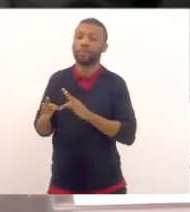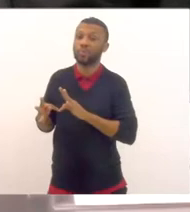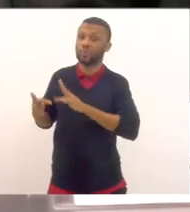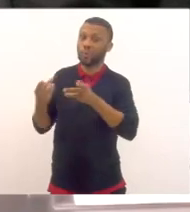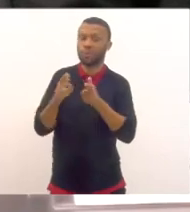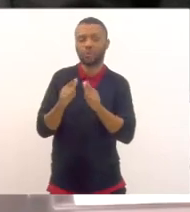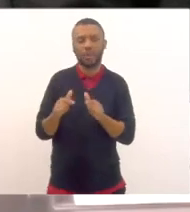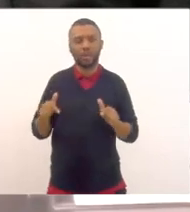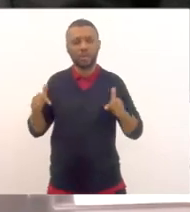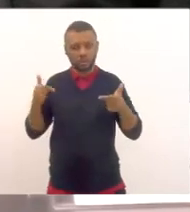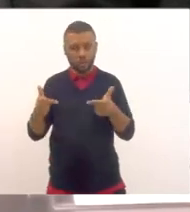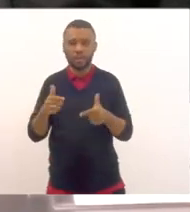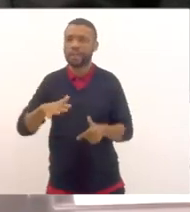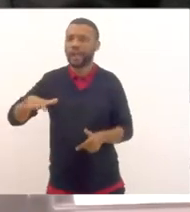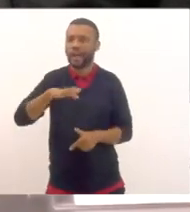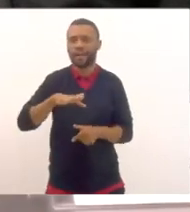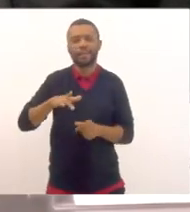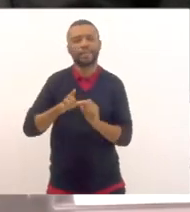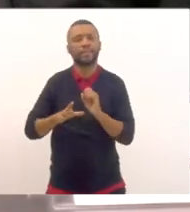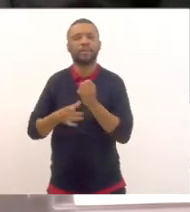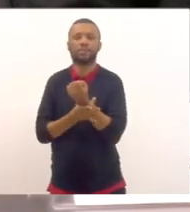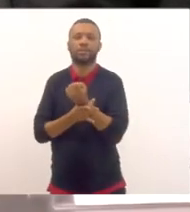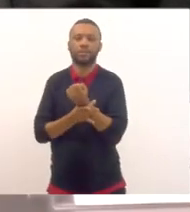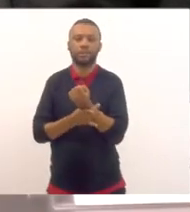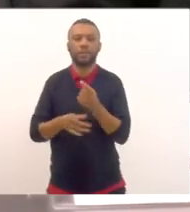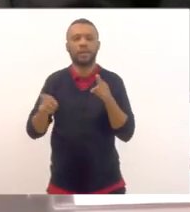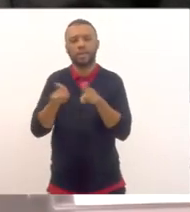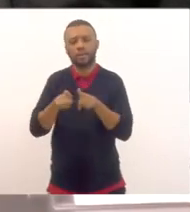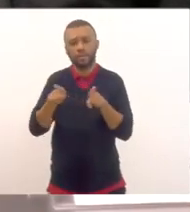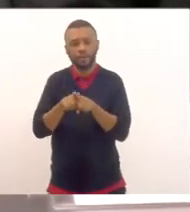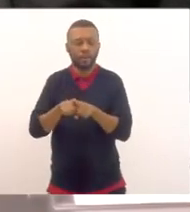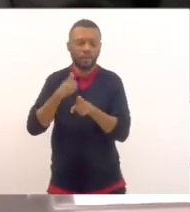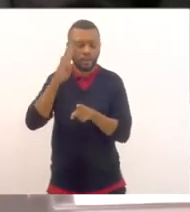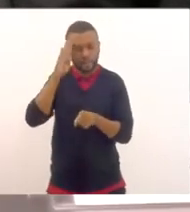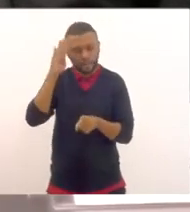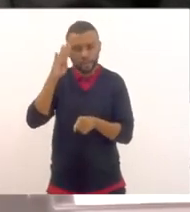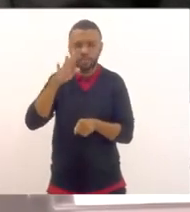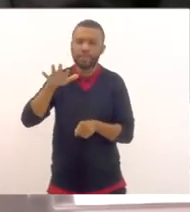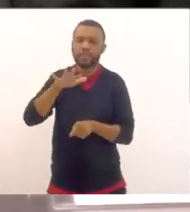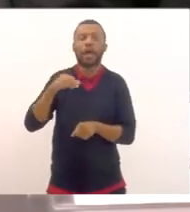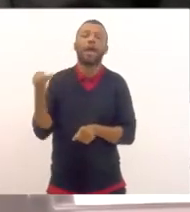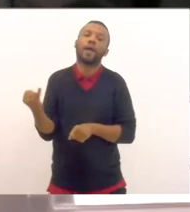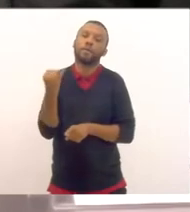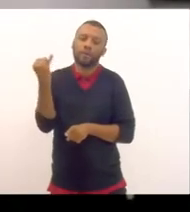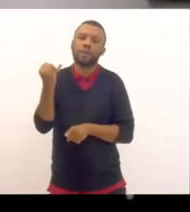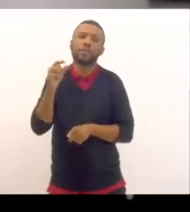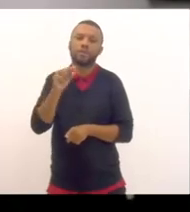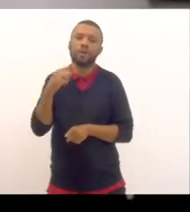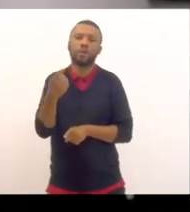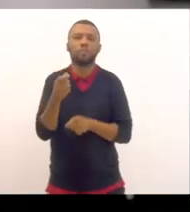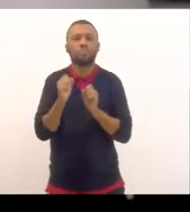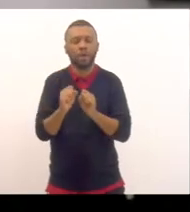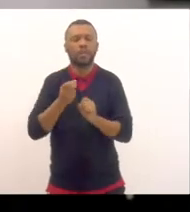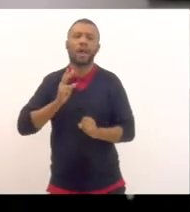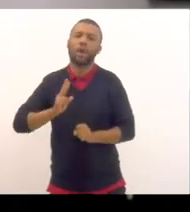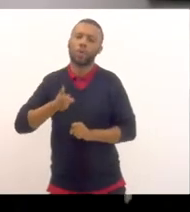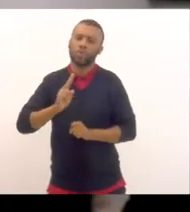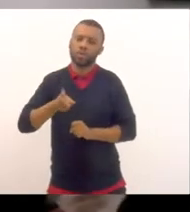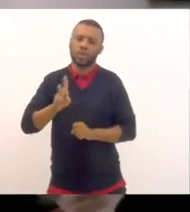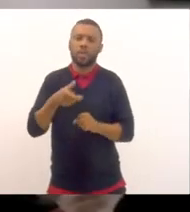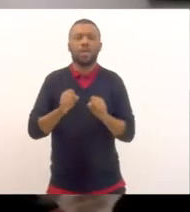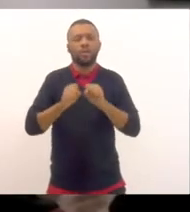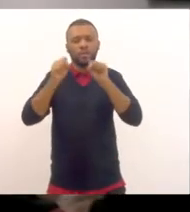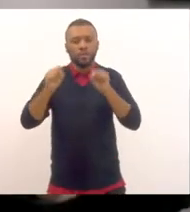na segurança e Inclusive a própria super vídeo de trânsito presente também que é importante para que a gente possa dar continuidade a esse sistema